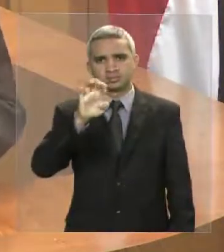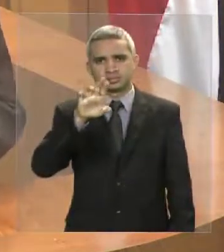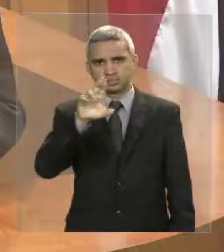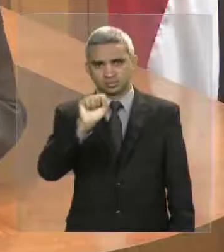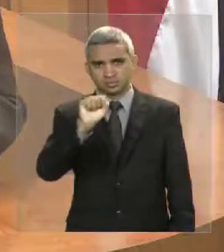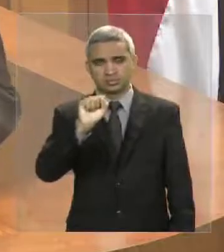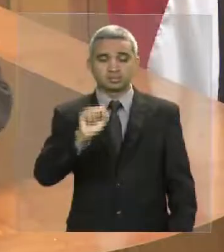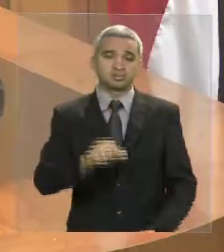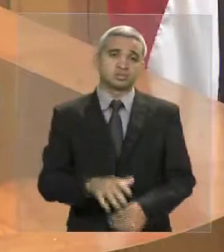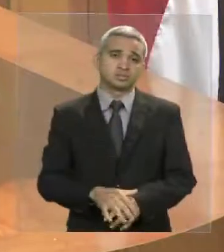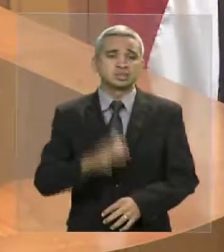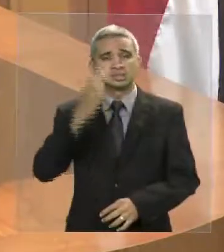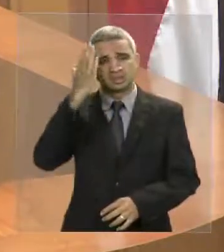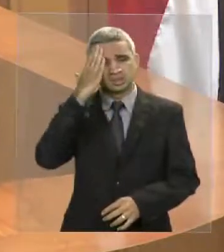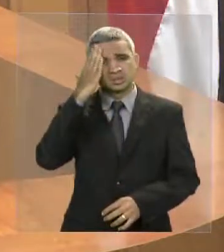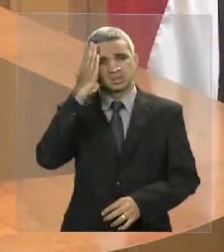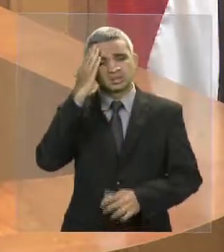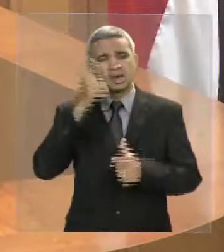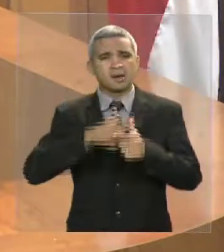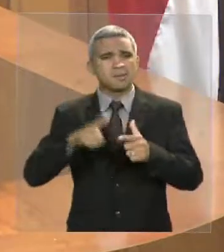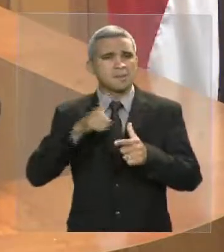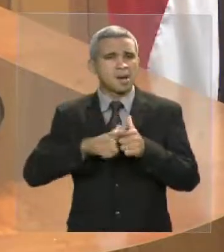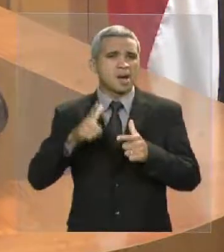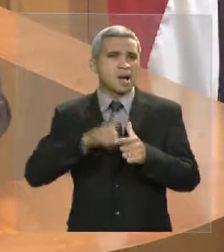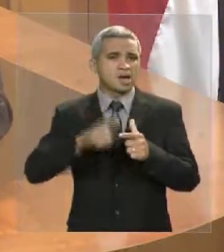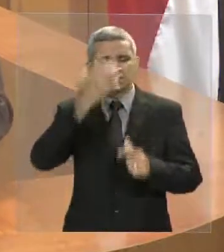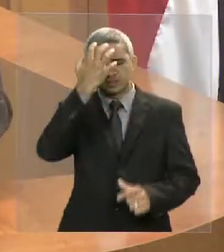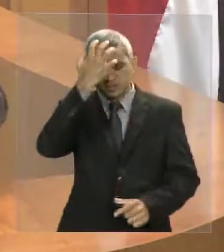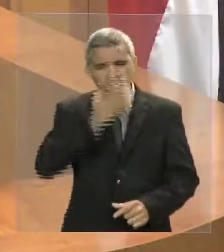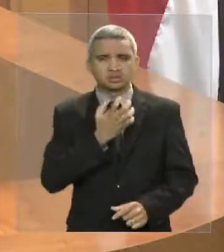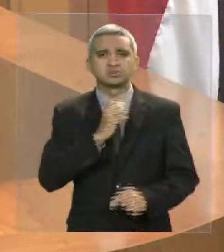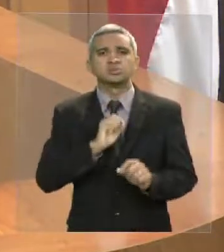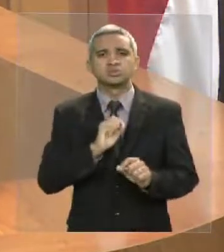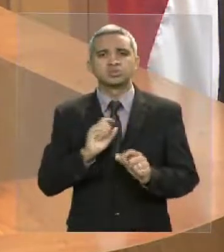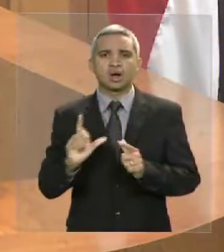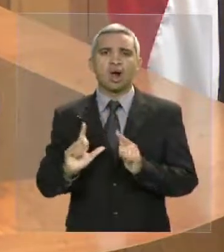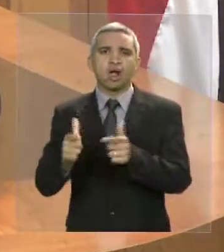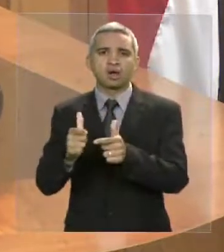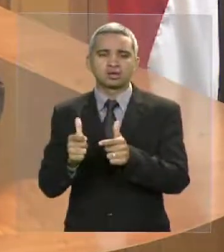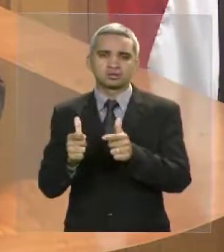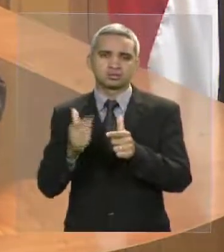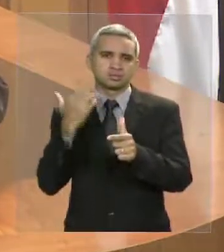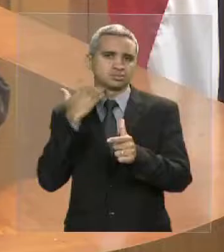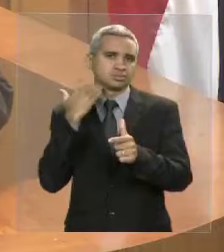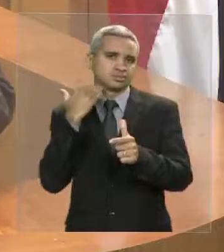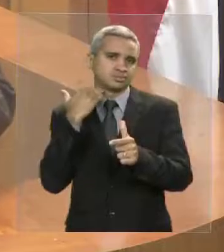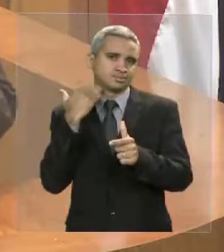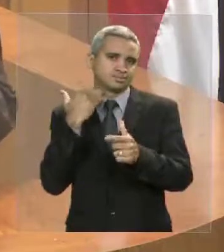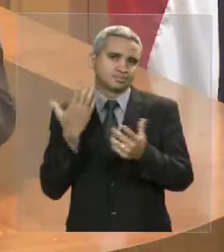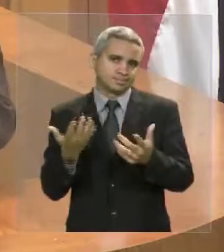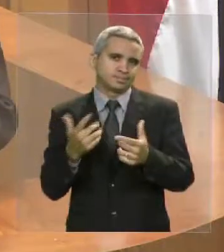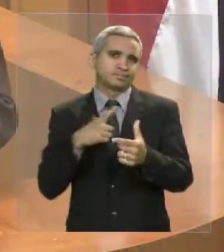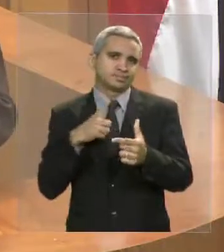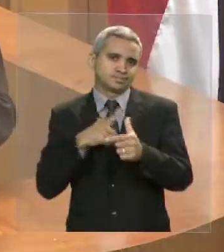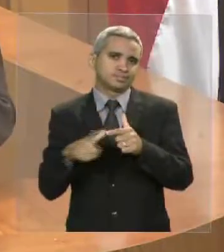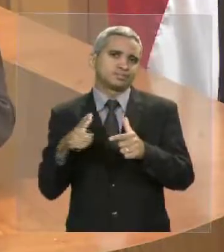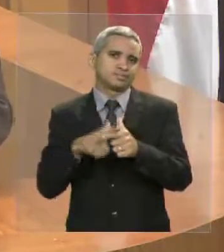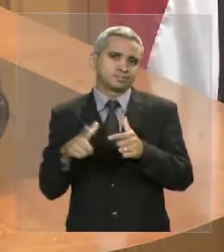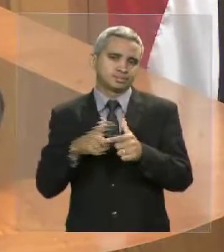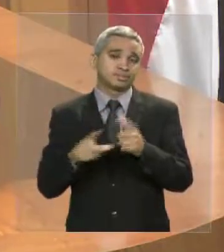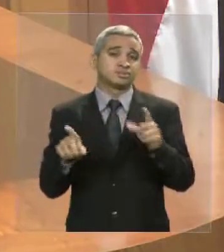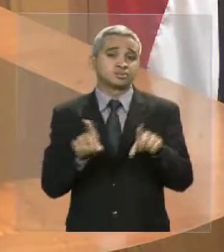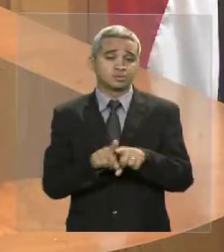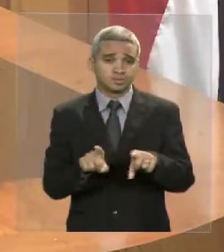Nós sabemos que é uma problemática muito séria, essa problemática dos assaltos a bancos. Não só os assaltos a bancos, mas tem outras problemáticas, como também os latrocínios.